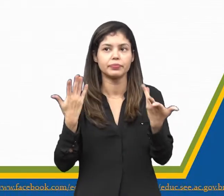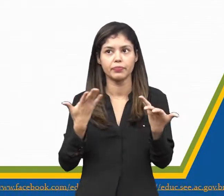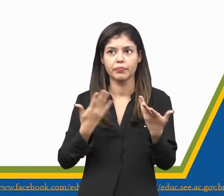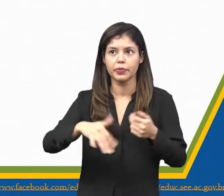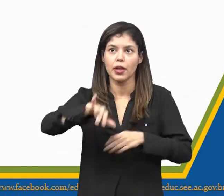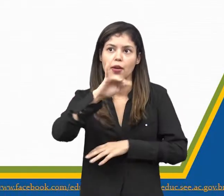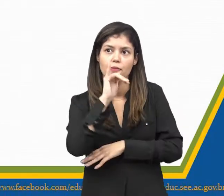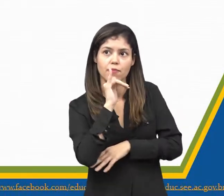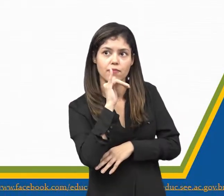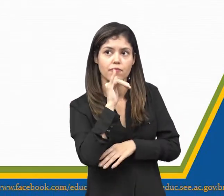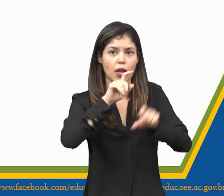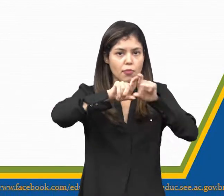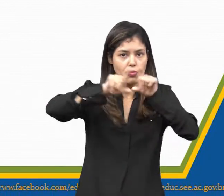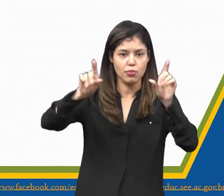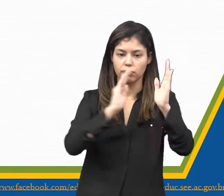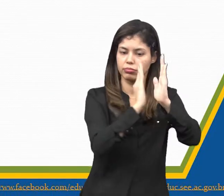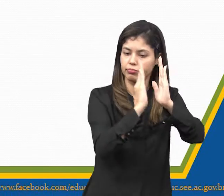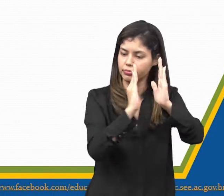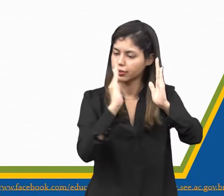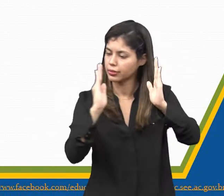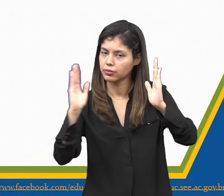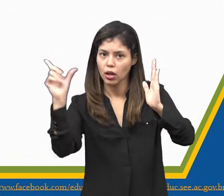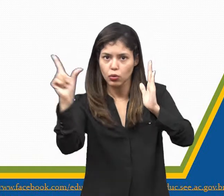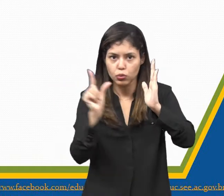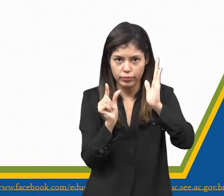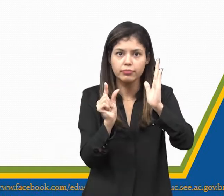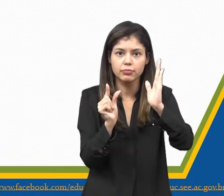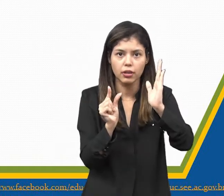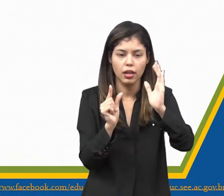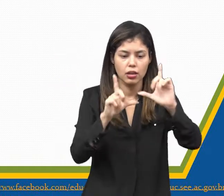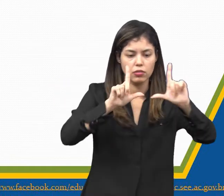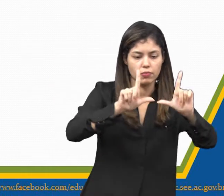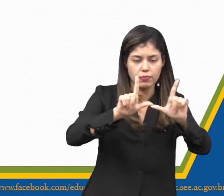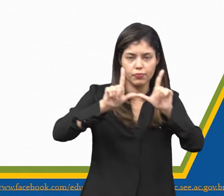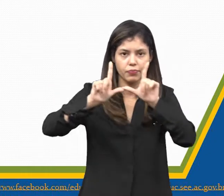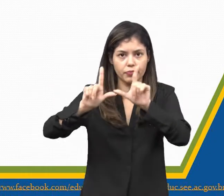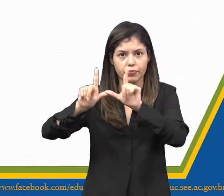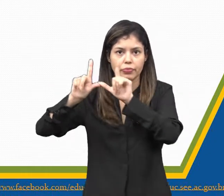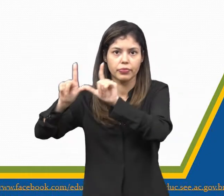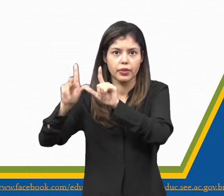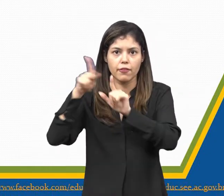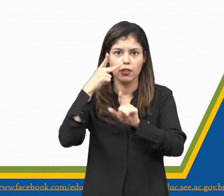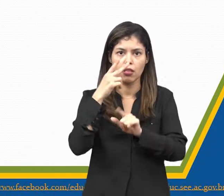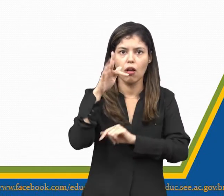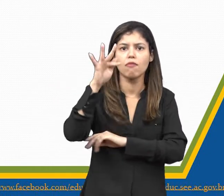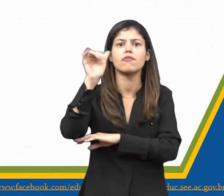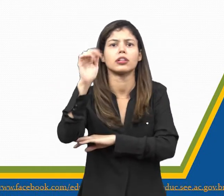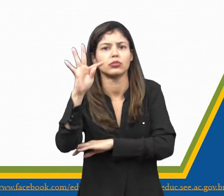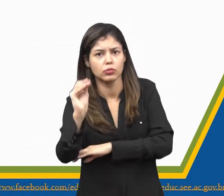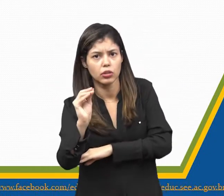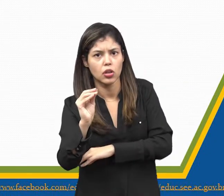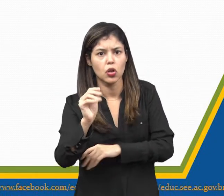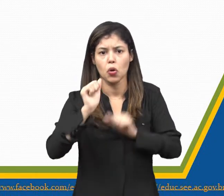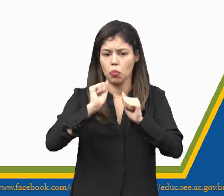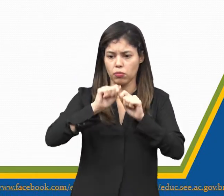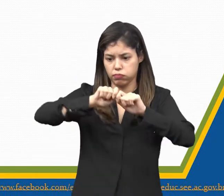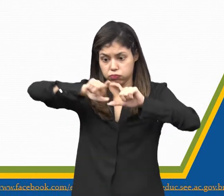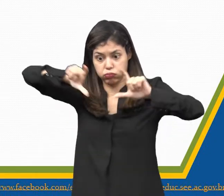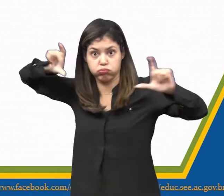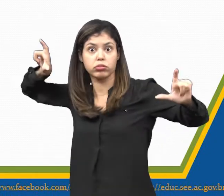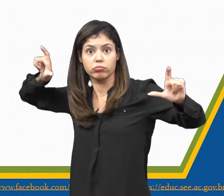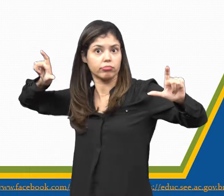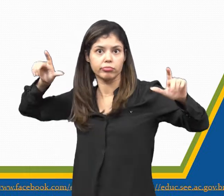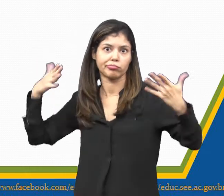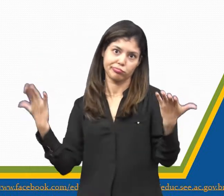Ó, tirinha é uma sequência curta de quadros para narrar um fato. Não pode ser algo prolongado, senão deixa de